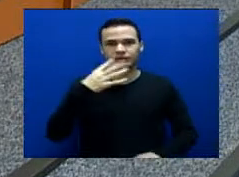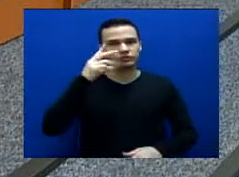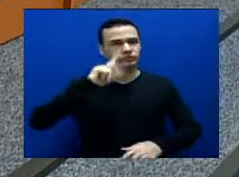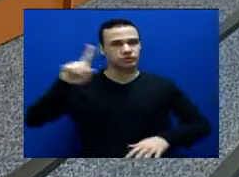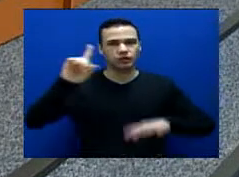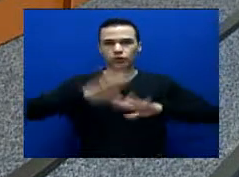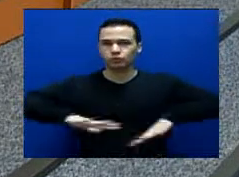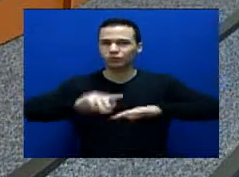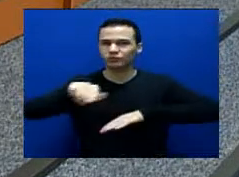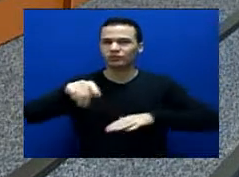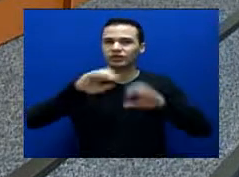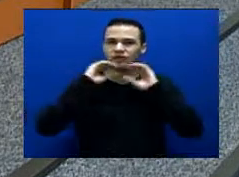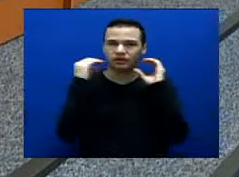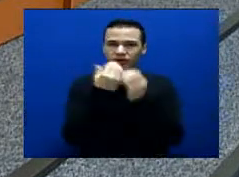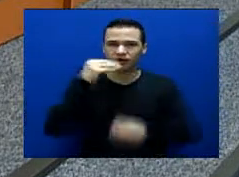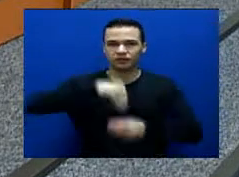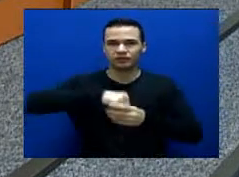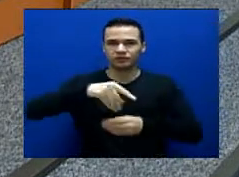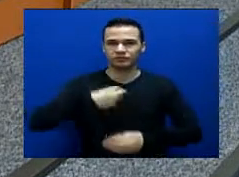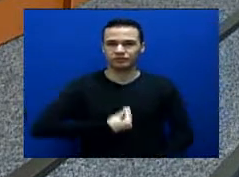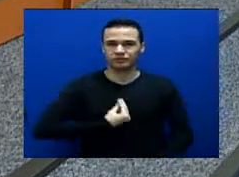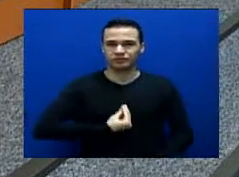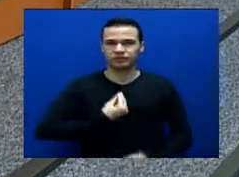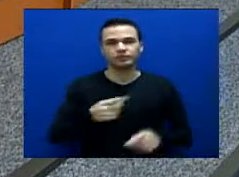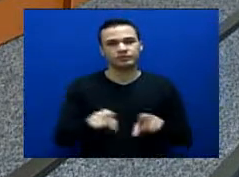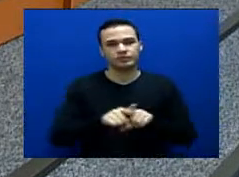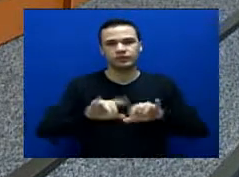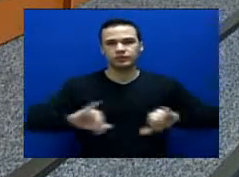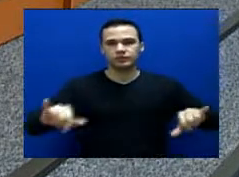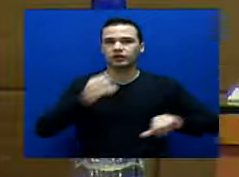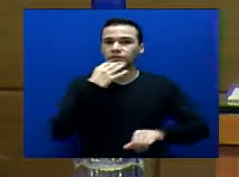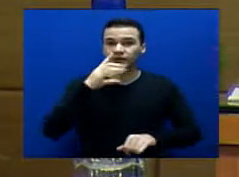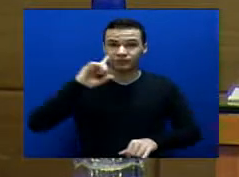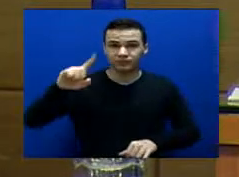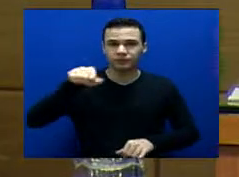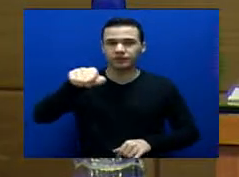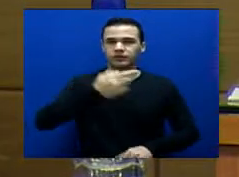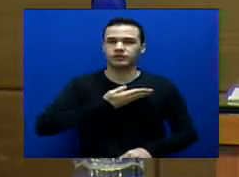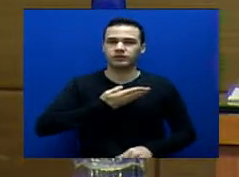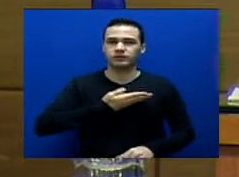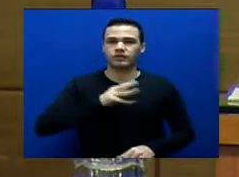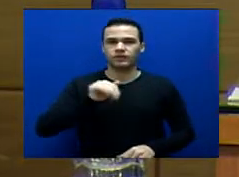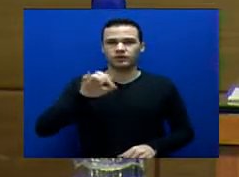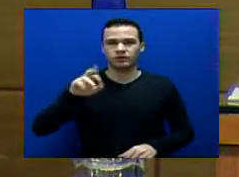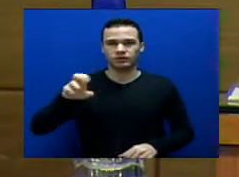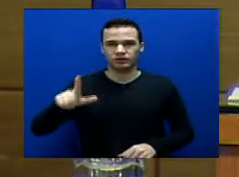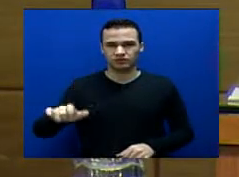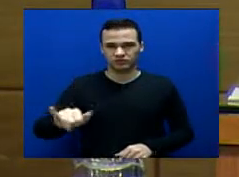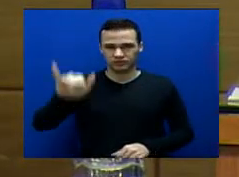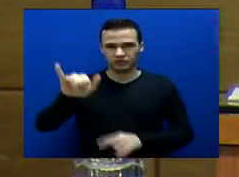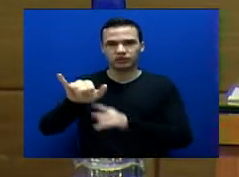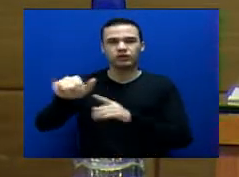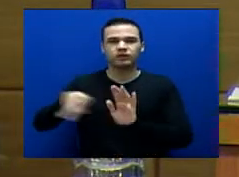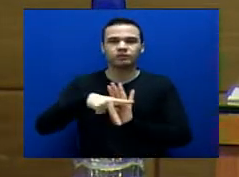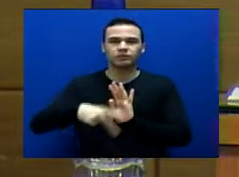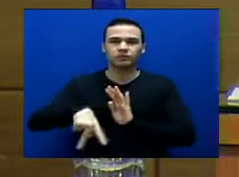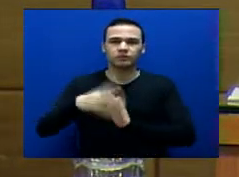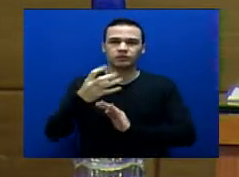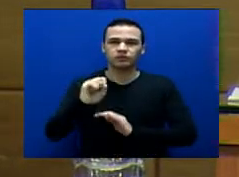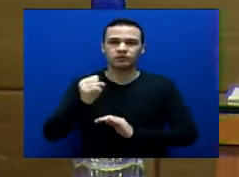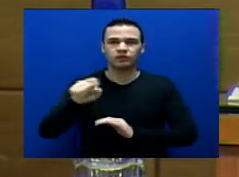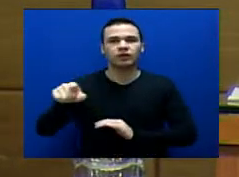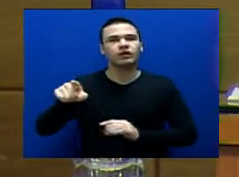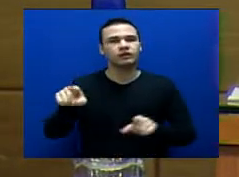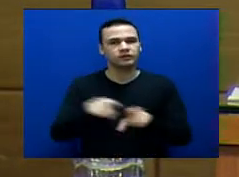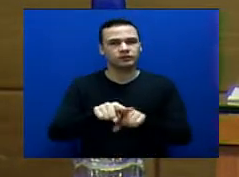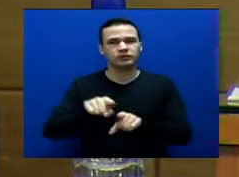todos aqui no plenário da Câmara Municipal de Sorocaba. Deixa eu aproveitar e registrar um bom dia lá para o nosso amigo Varley também, lá do Paineiras, lideranças